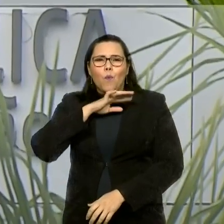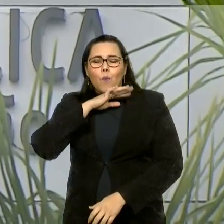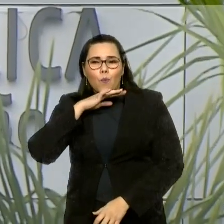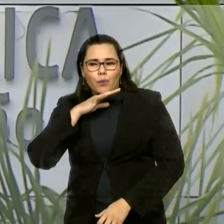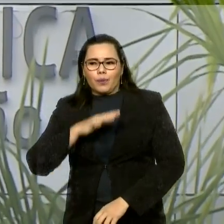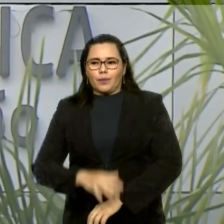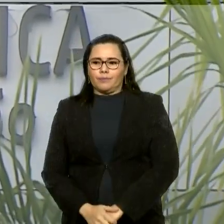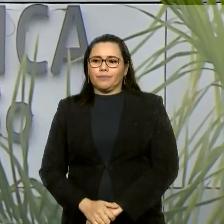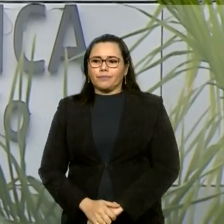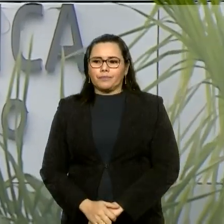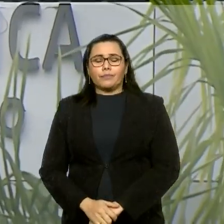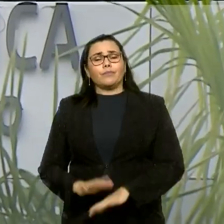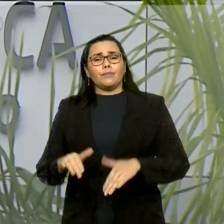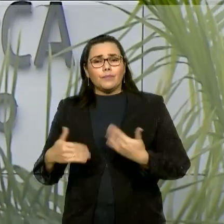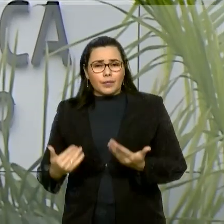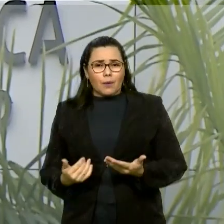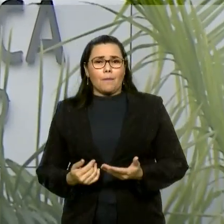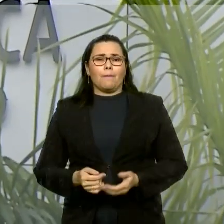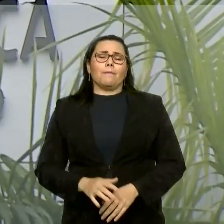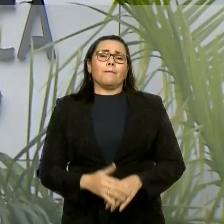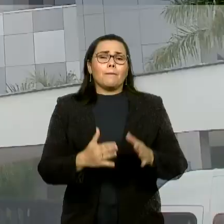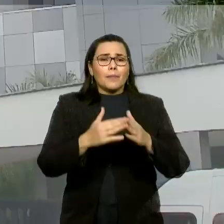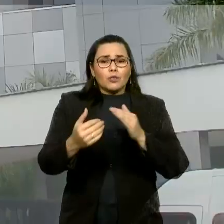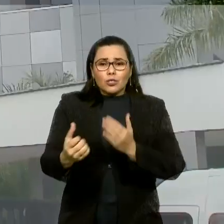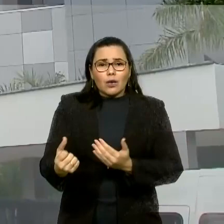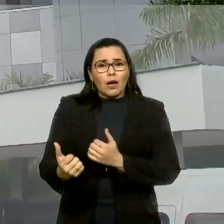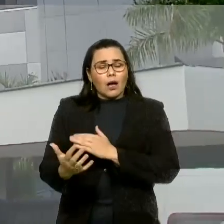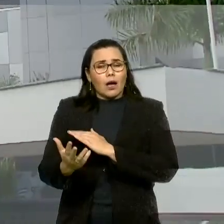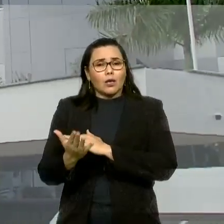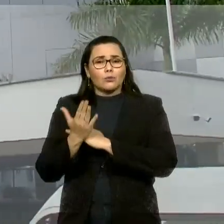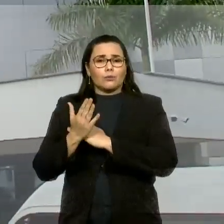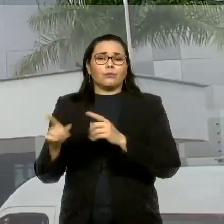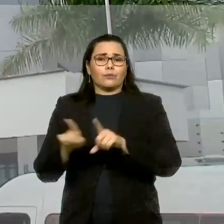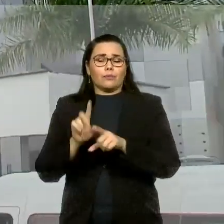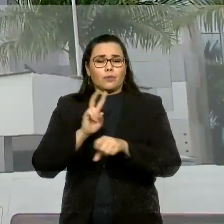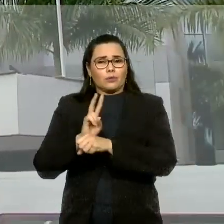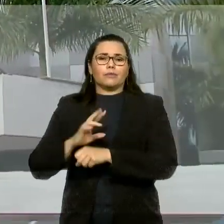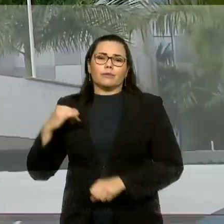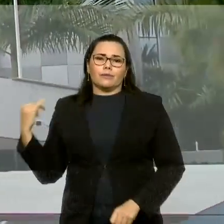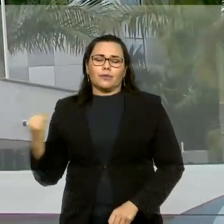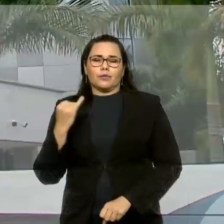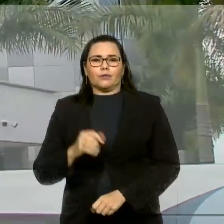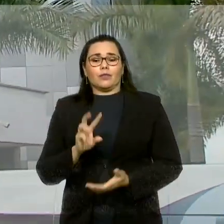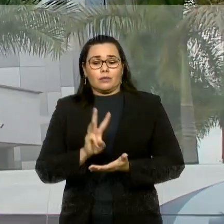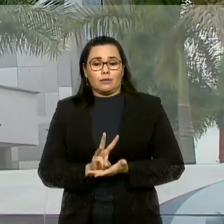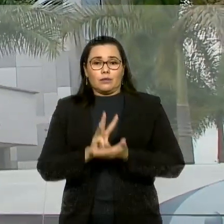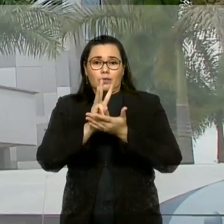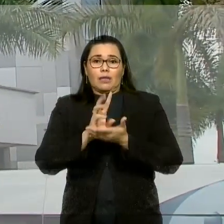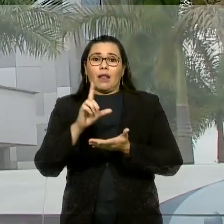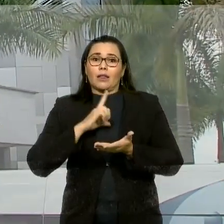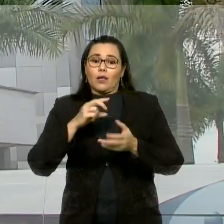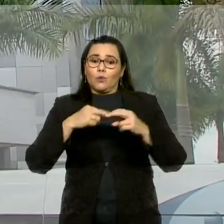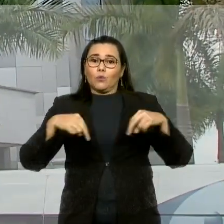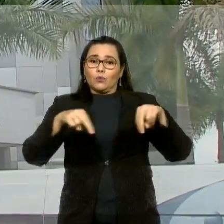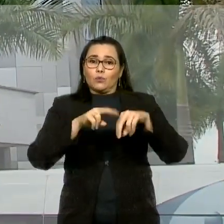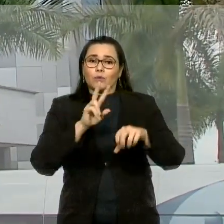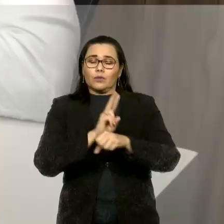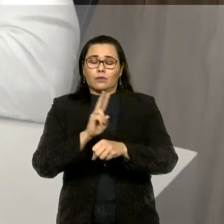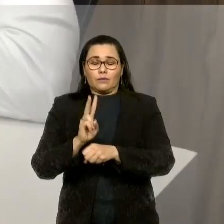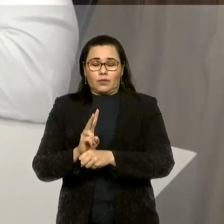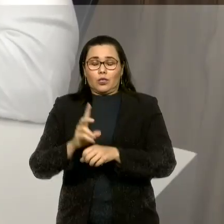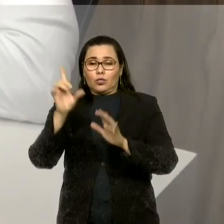mecanismo de ajuda e proteção são muito importantes a Defensoria Pública do Estado possui um núcleo de defesa da Criança e do